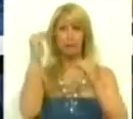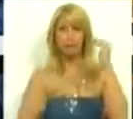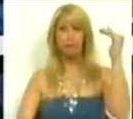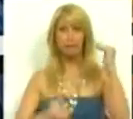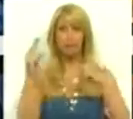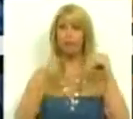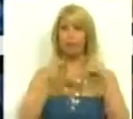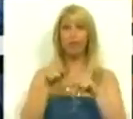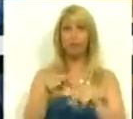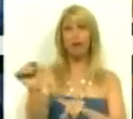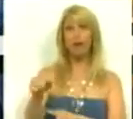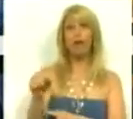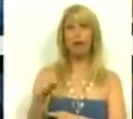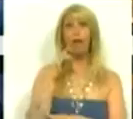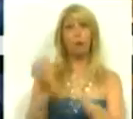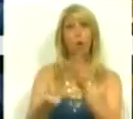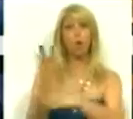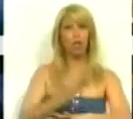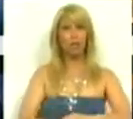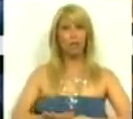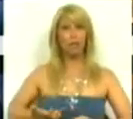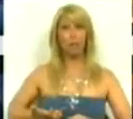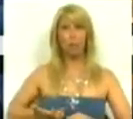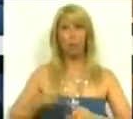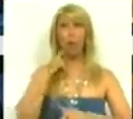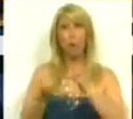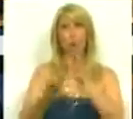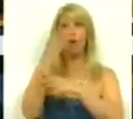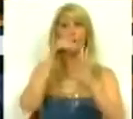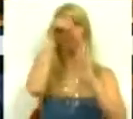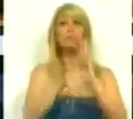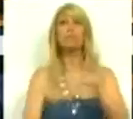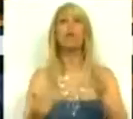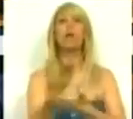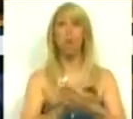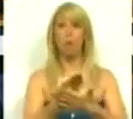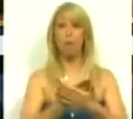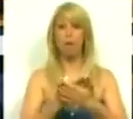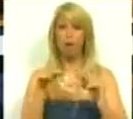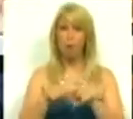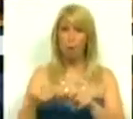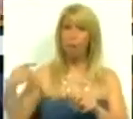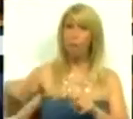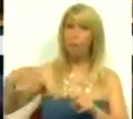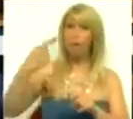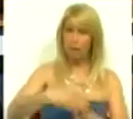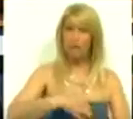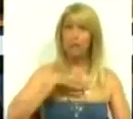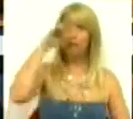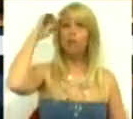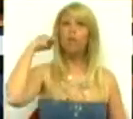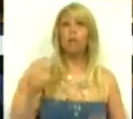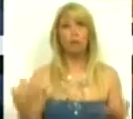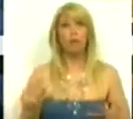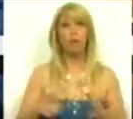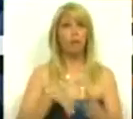ele sim a origem do desemprego e a origem da recessão económica. Os dias que vivemos são difíceis, sempre dissemos